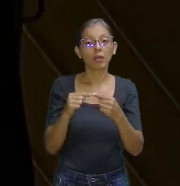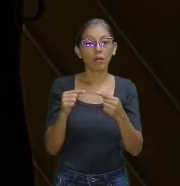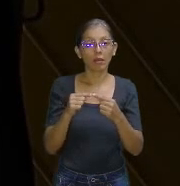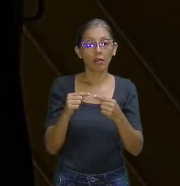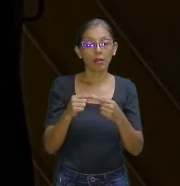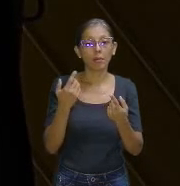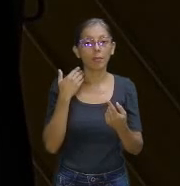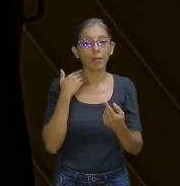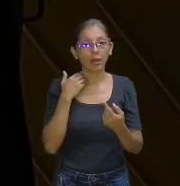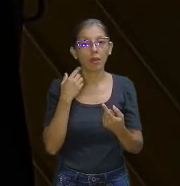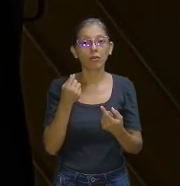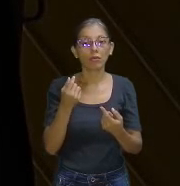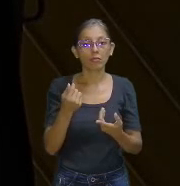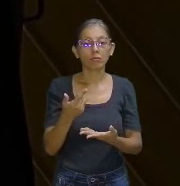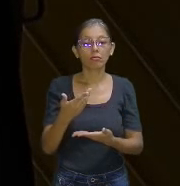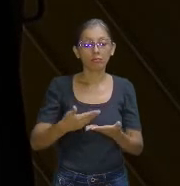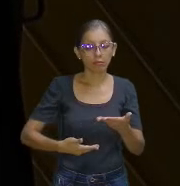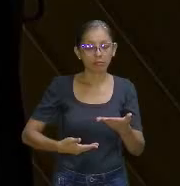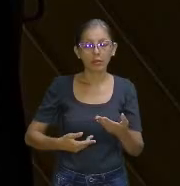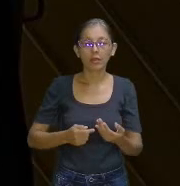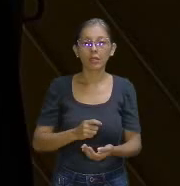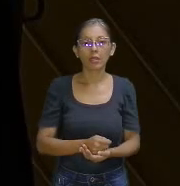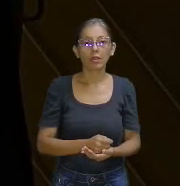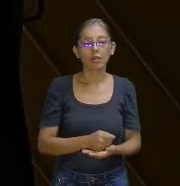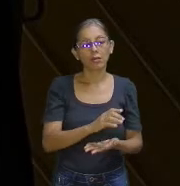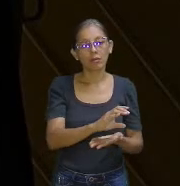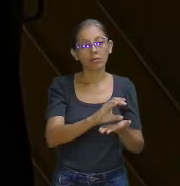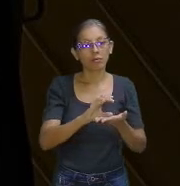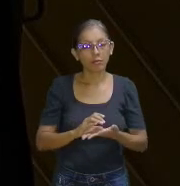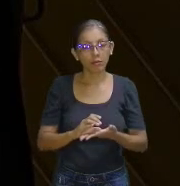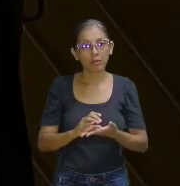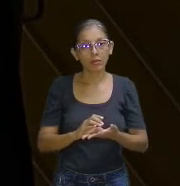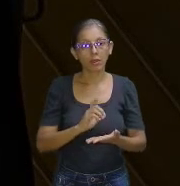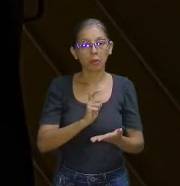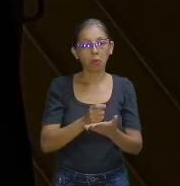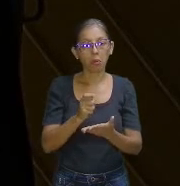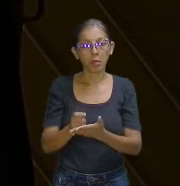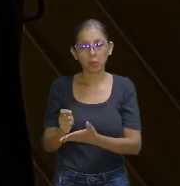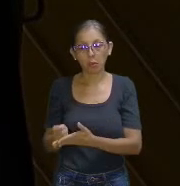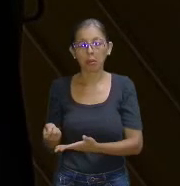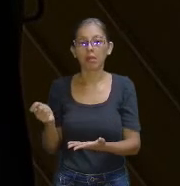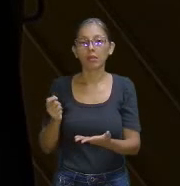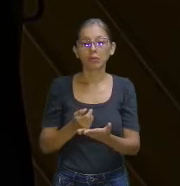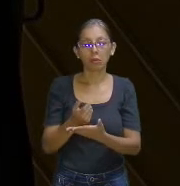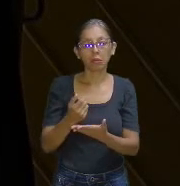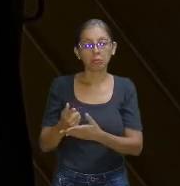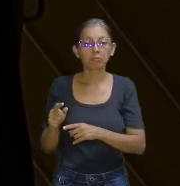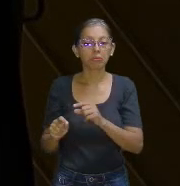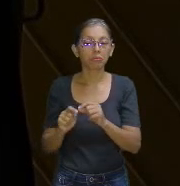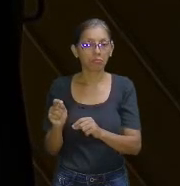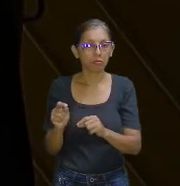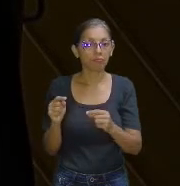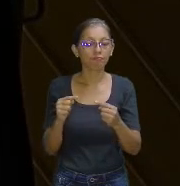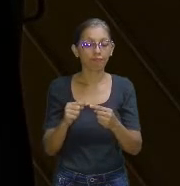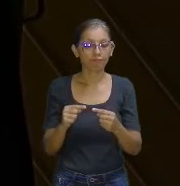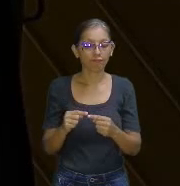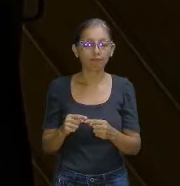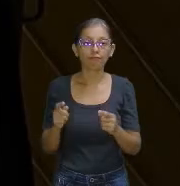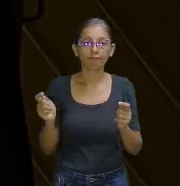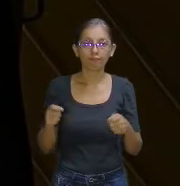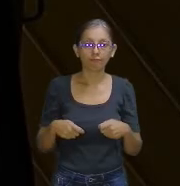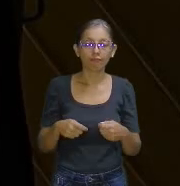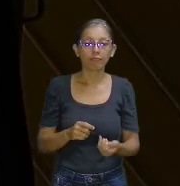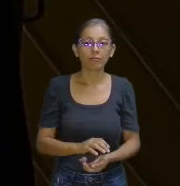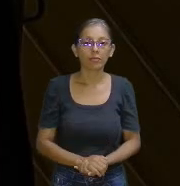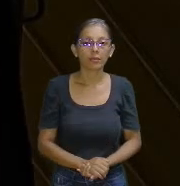financeira e aos gastos realizados durante o pleito, não sendo obrigatória a demonstração de agenda pública ou de conteúdo programático divulgado.